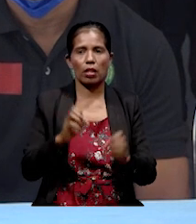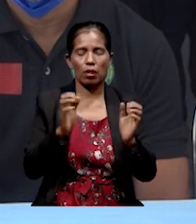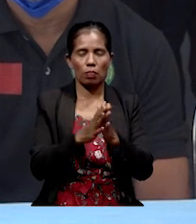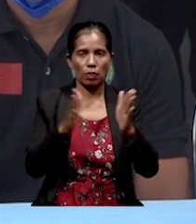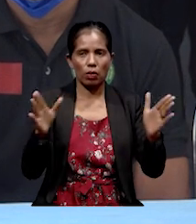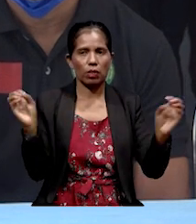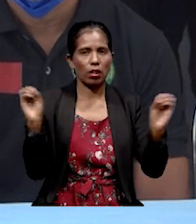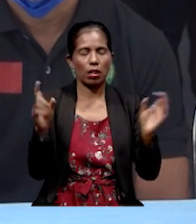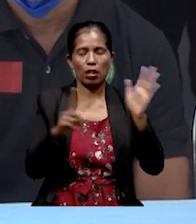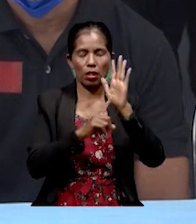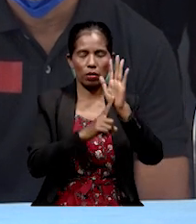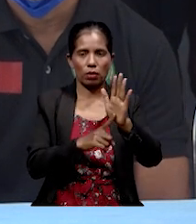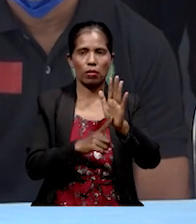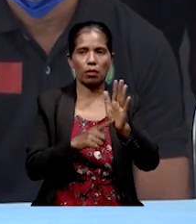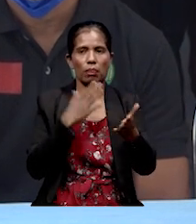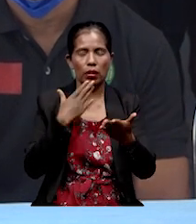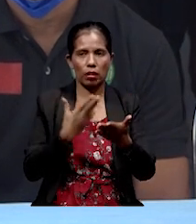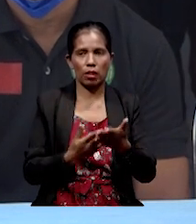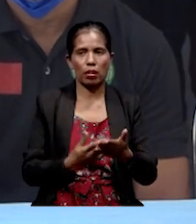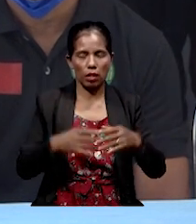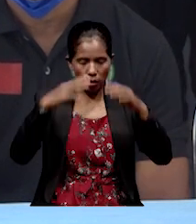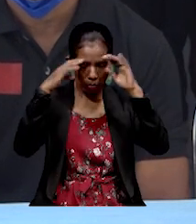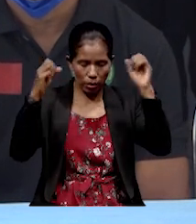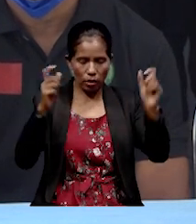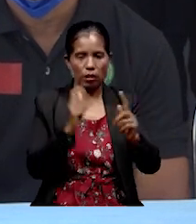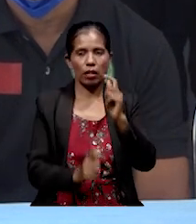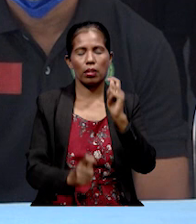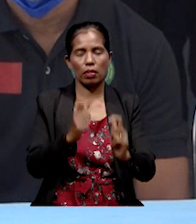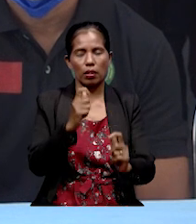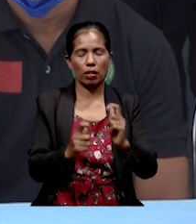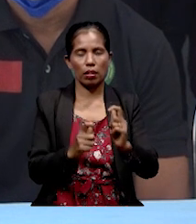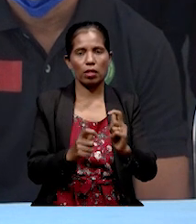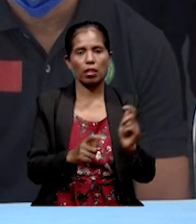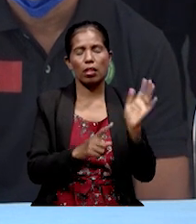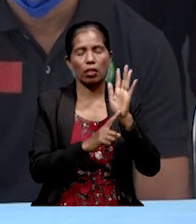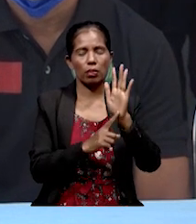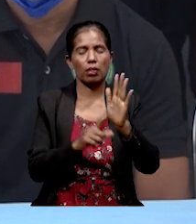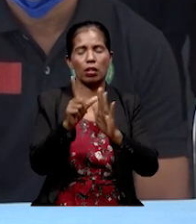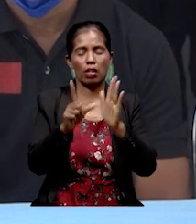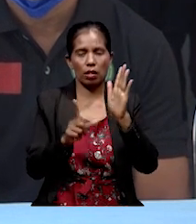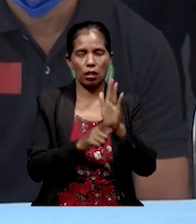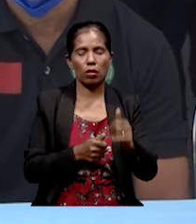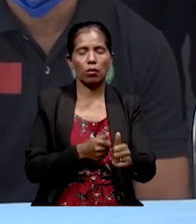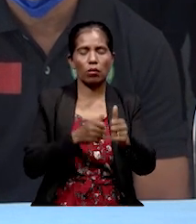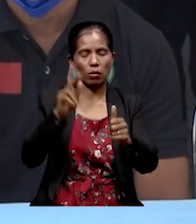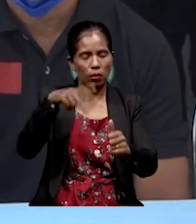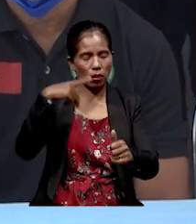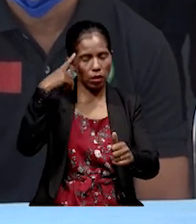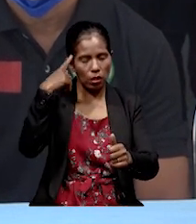ter tudo progresso significativo. No presidente do Tribunal de Recursos não é interpreta a lei. Do direito político sira